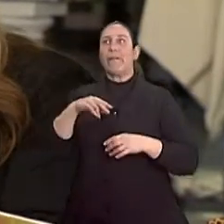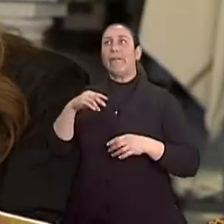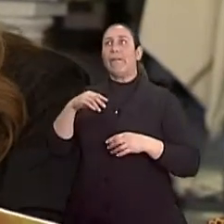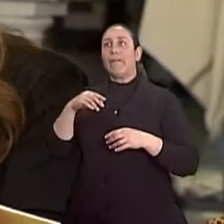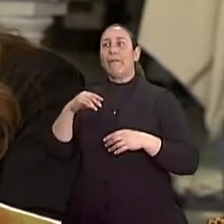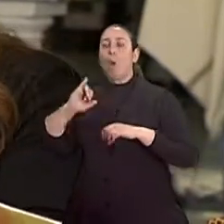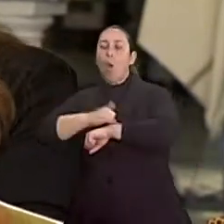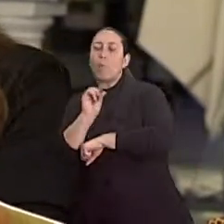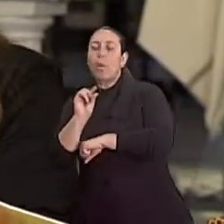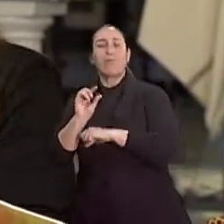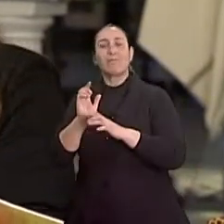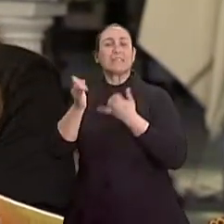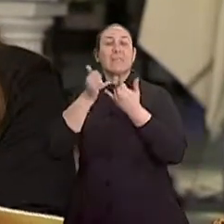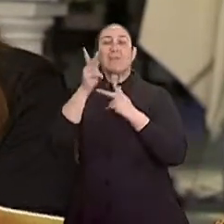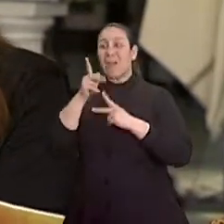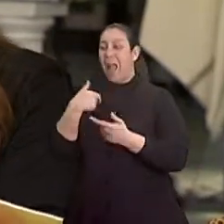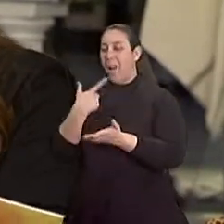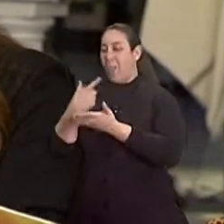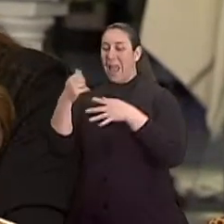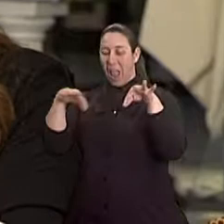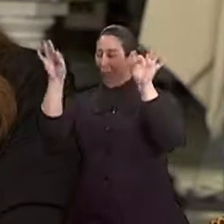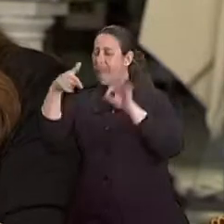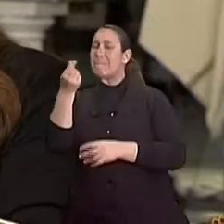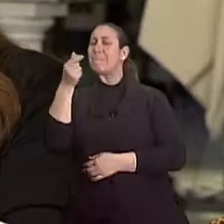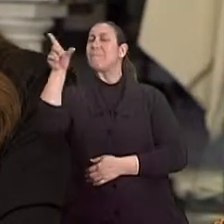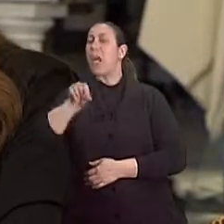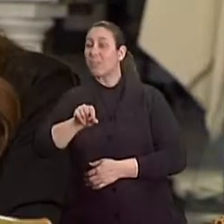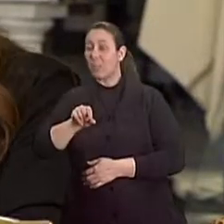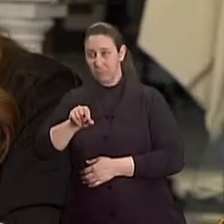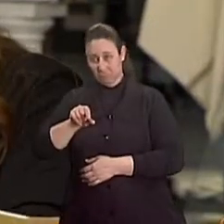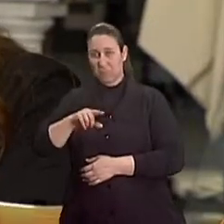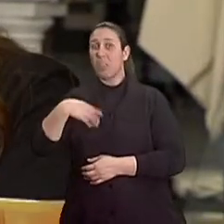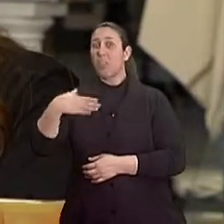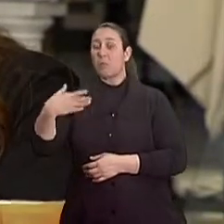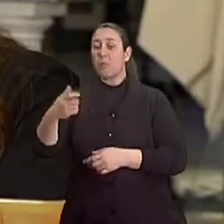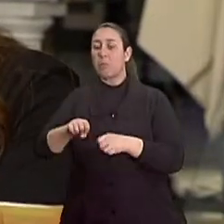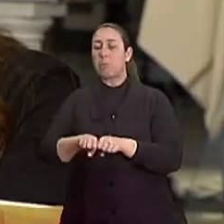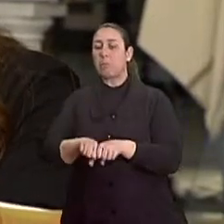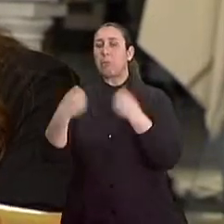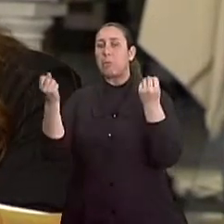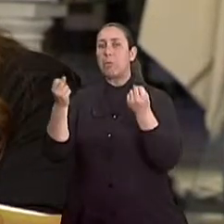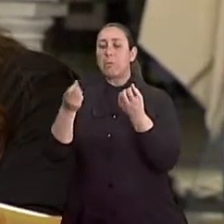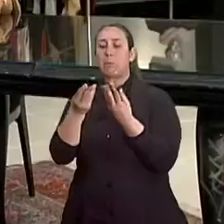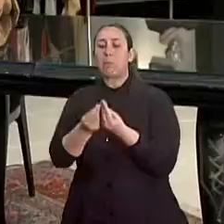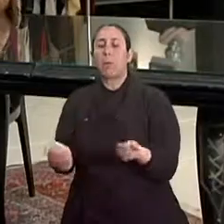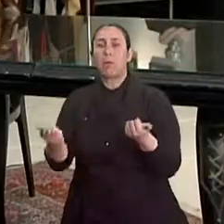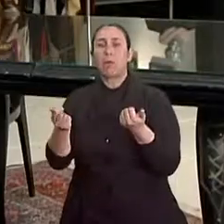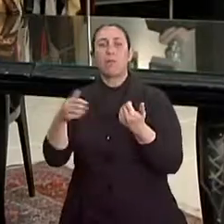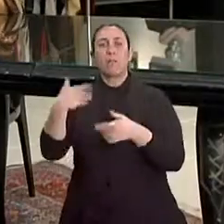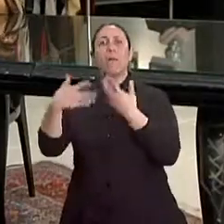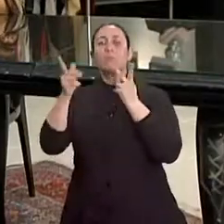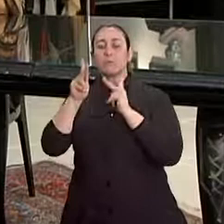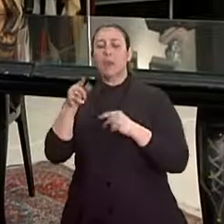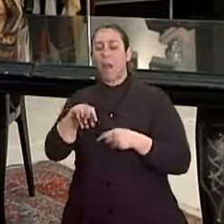grande negócio porque ela comprou barato, né? Barato sempre sai caro, né? Até às vezes a gente vê, não, né? Até num objeto, numa cadeira. É,